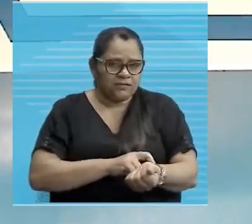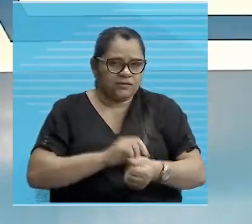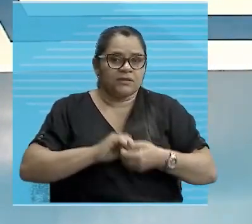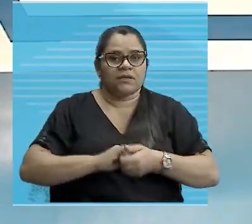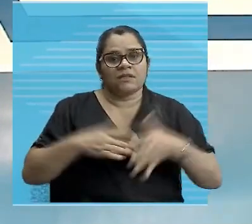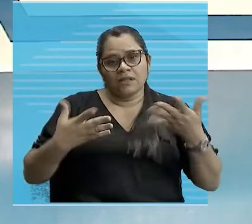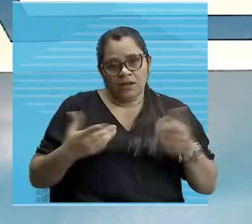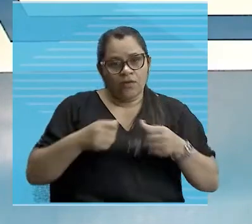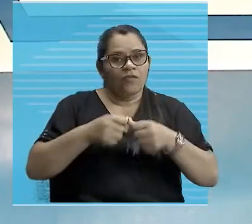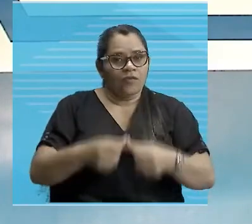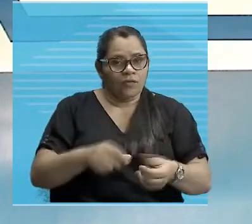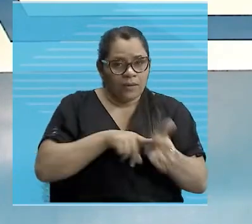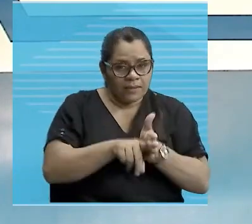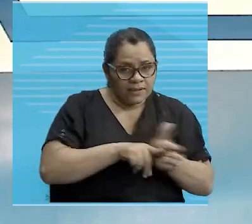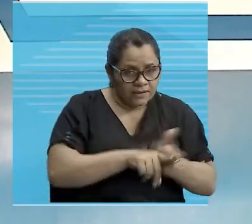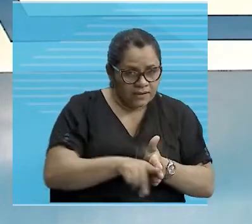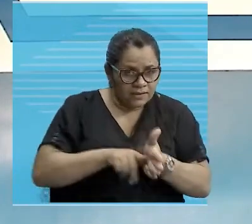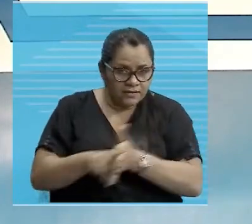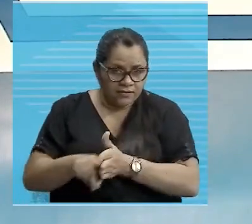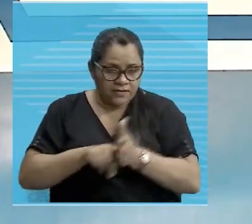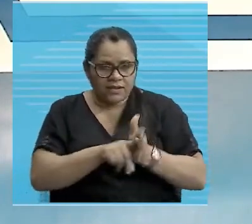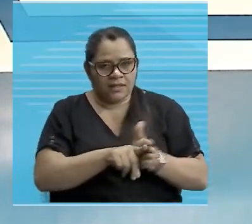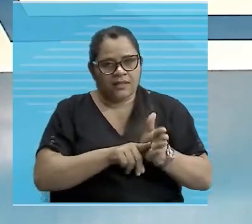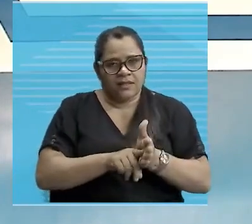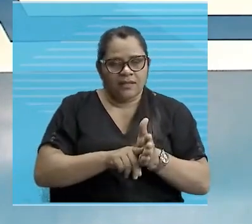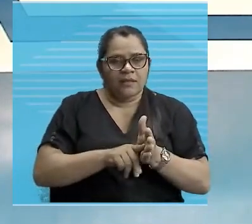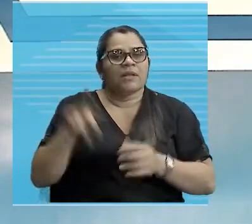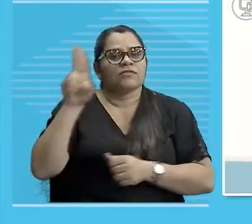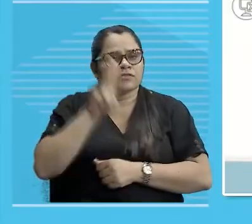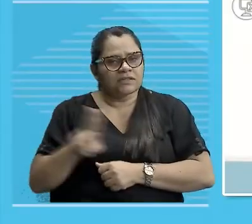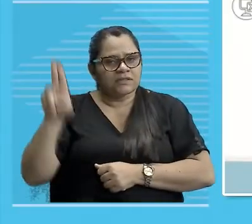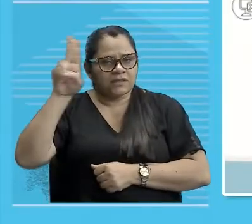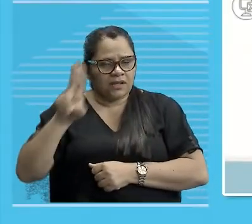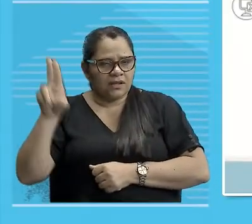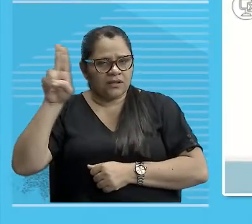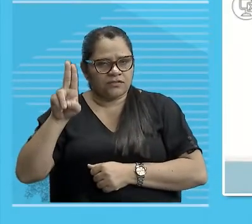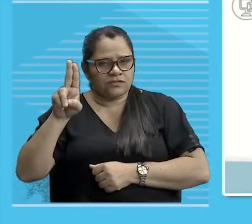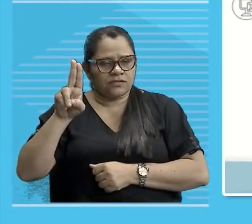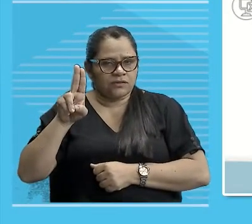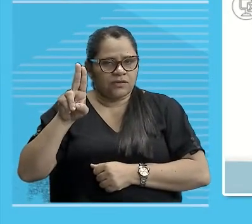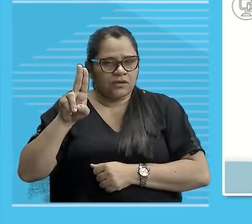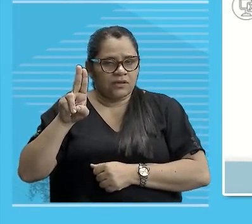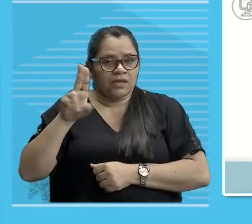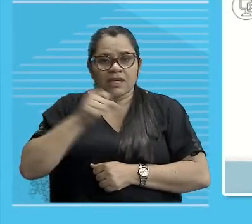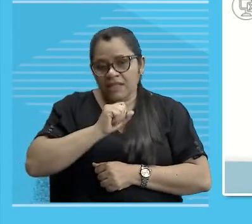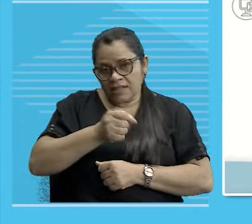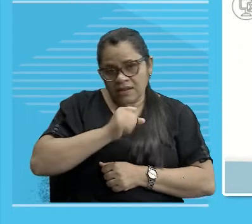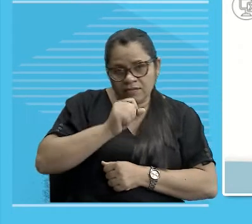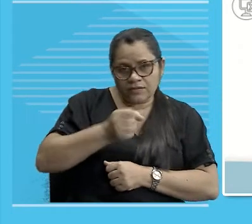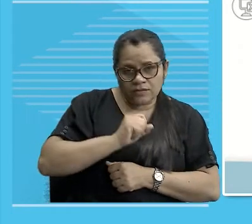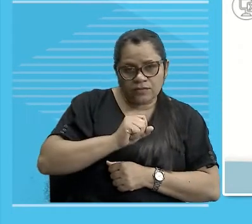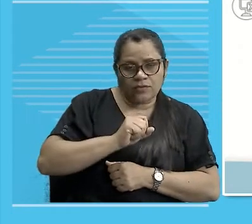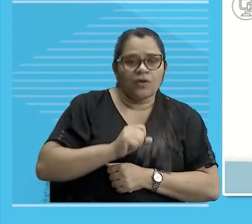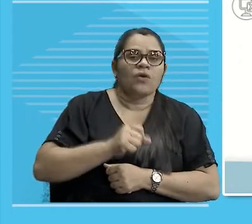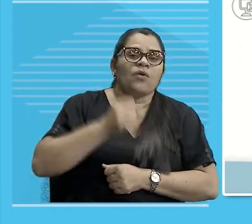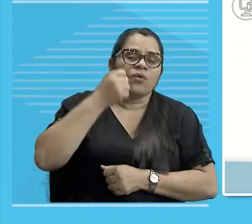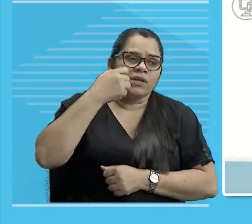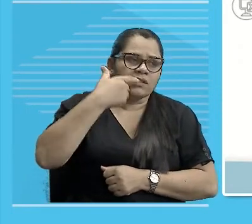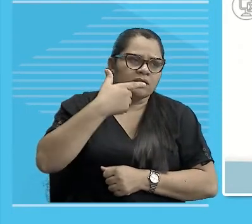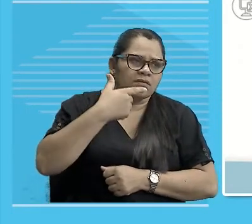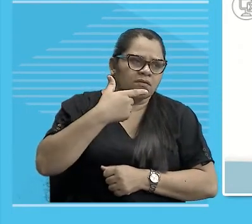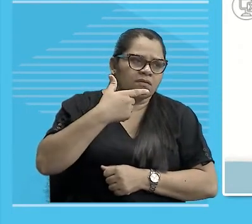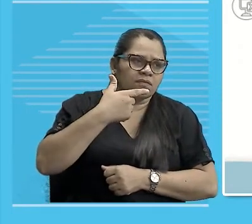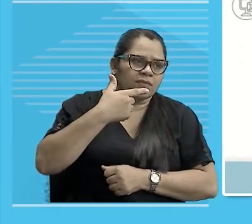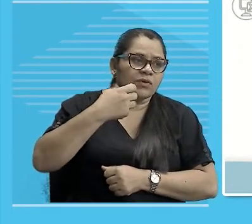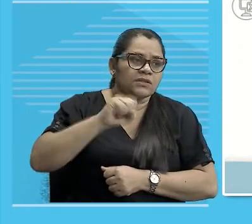pela Universidade Federal do Mato Grosso do Sul, tá? Entrevistou 822 mães de todas as